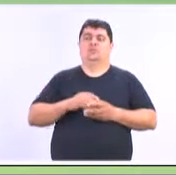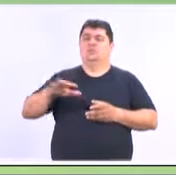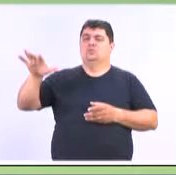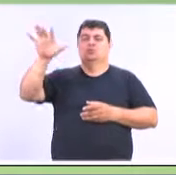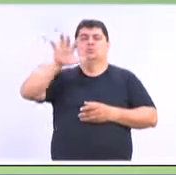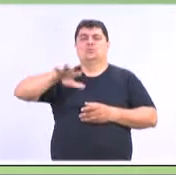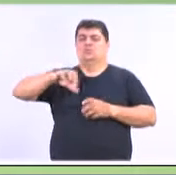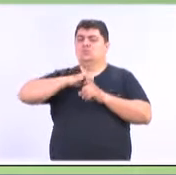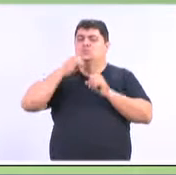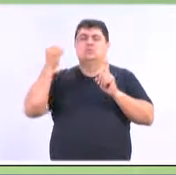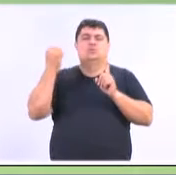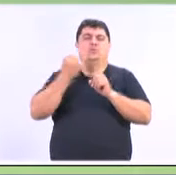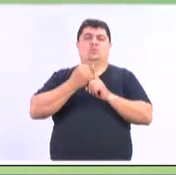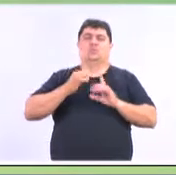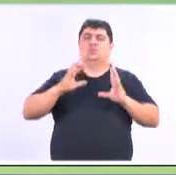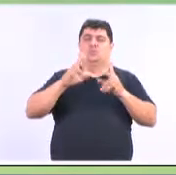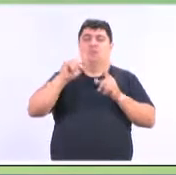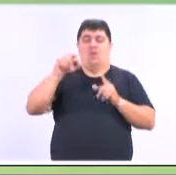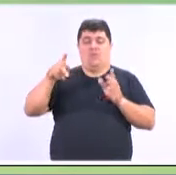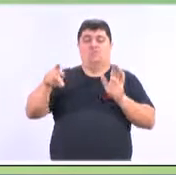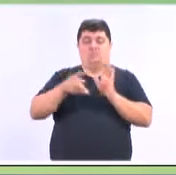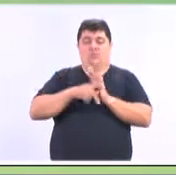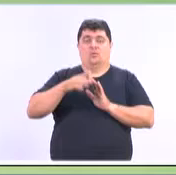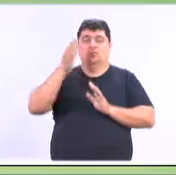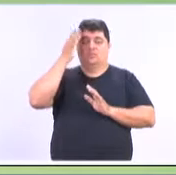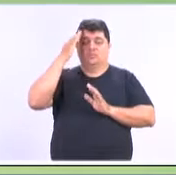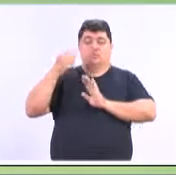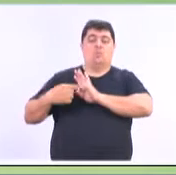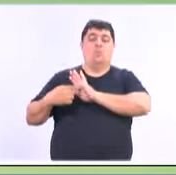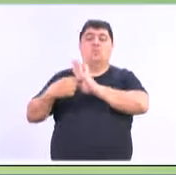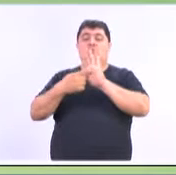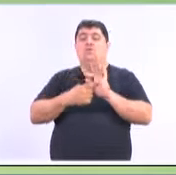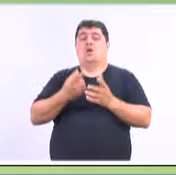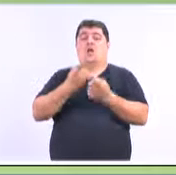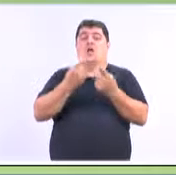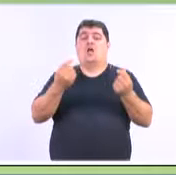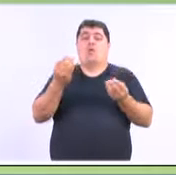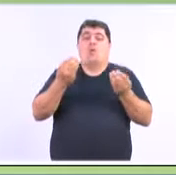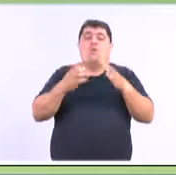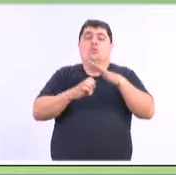em geral. É para esses usuários que nós vamos nos